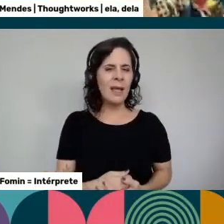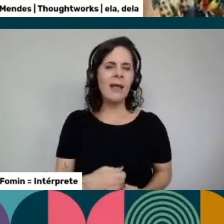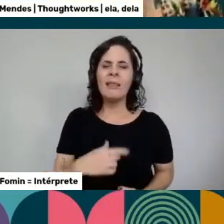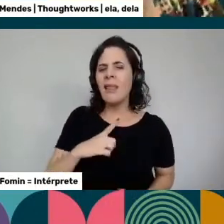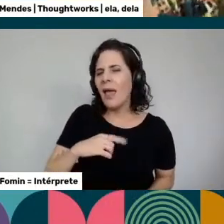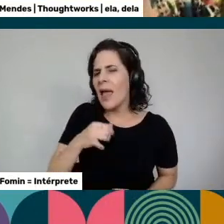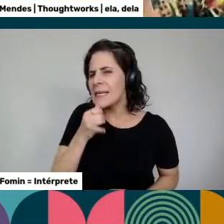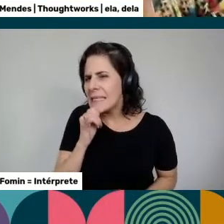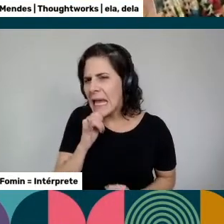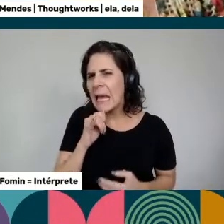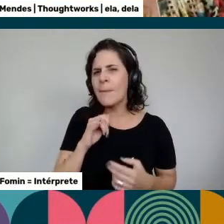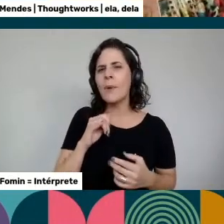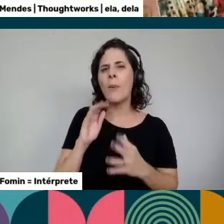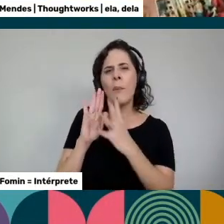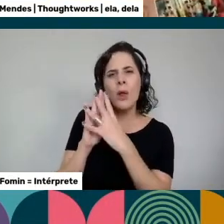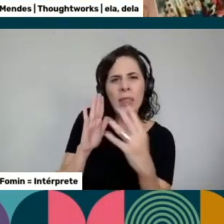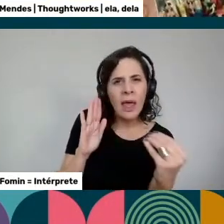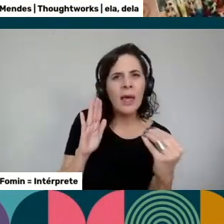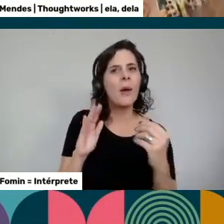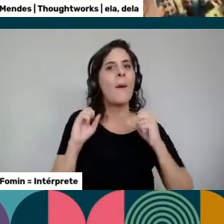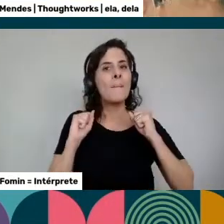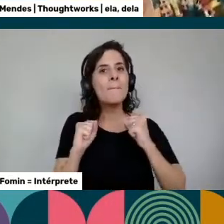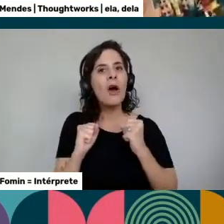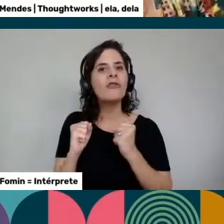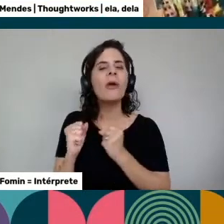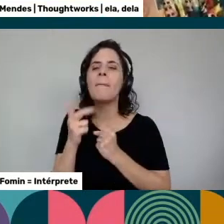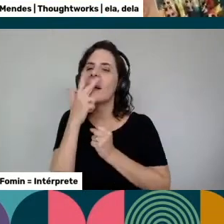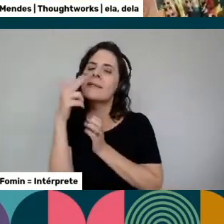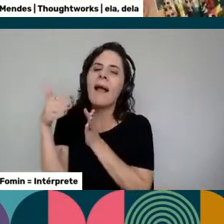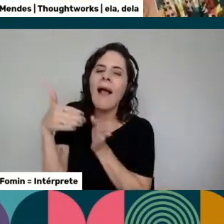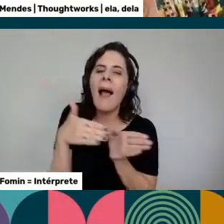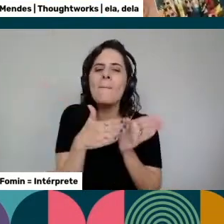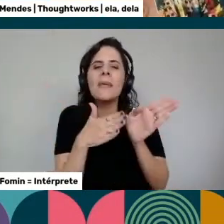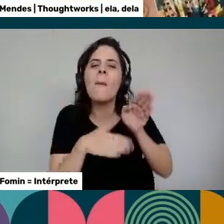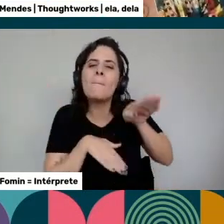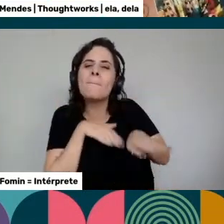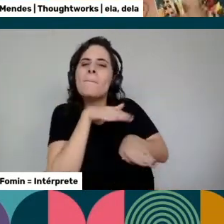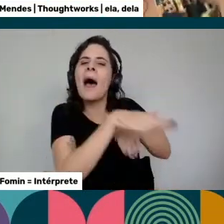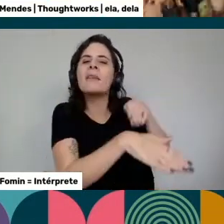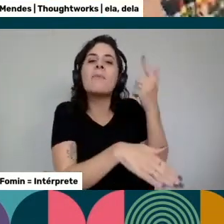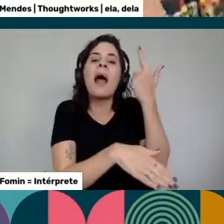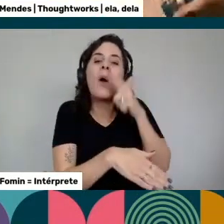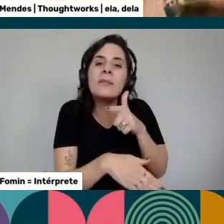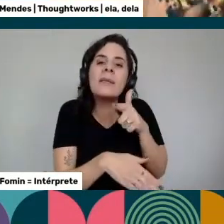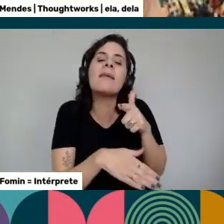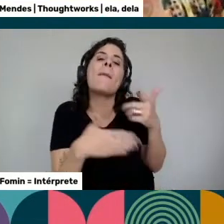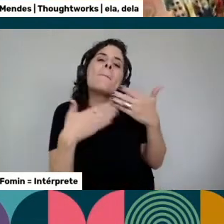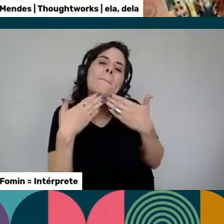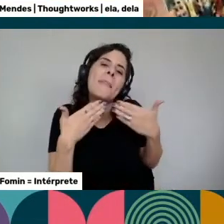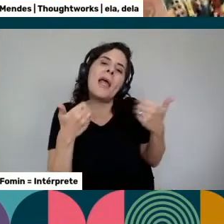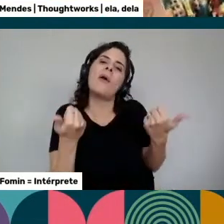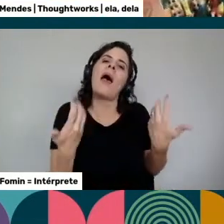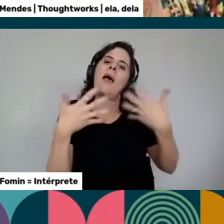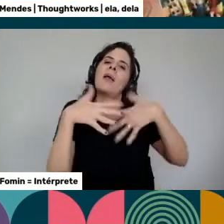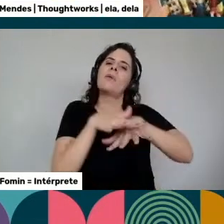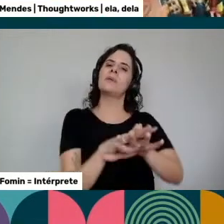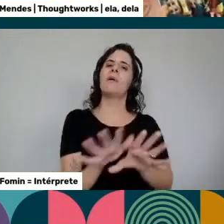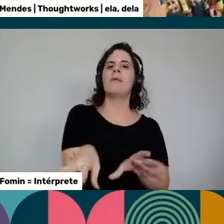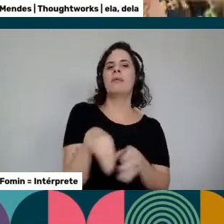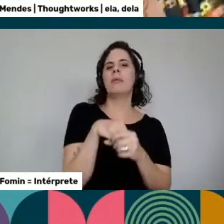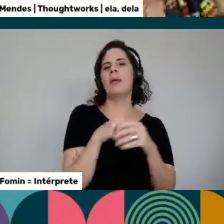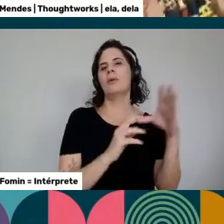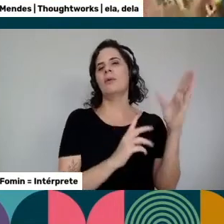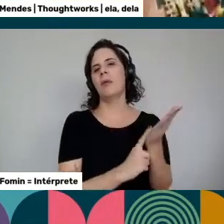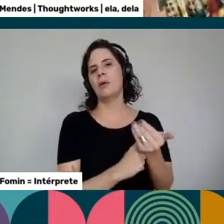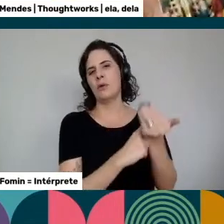alguns caminhos que a gente pode ampliar a inclusão de pessoas com deficiência na tecnologia e também estar mais bem preparados assim